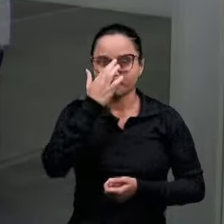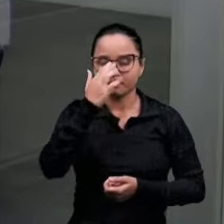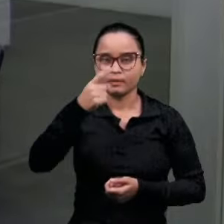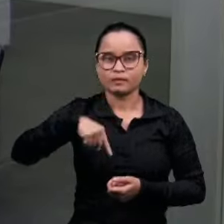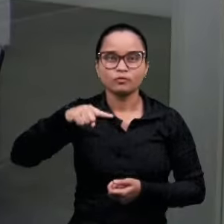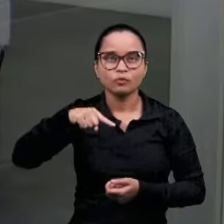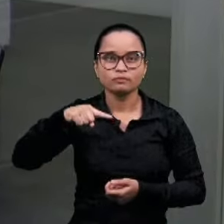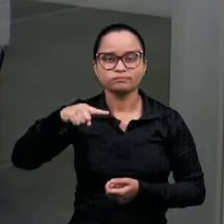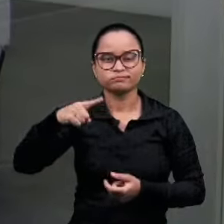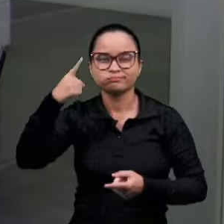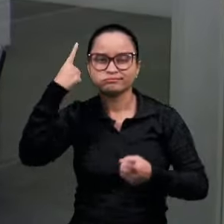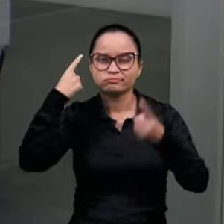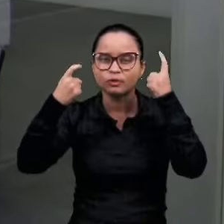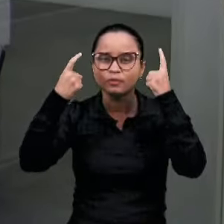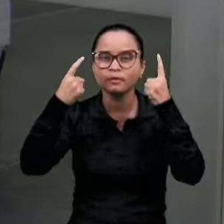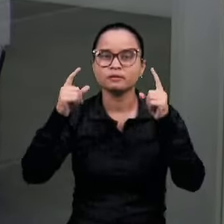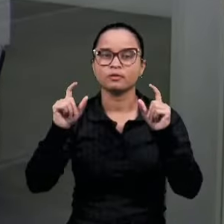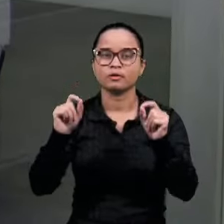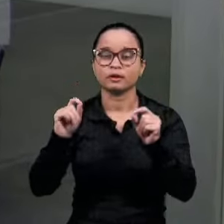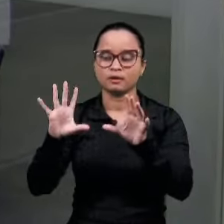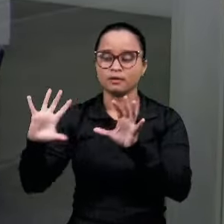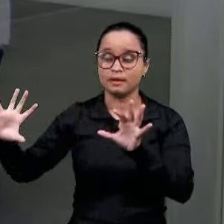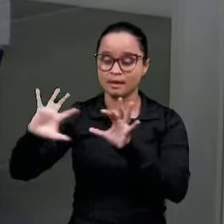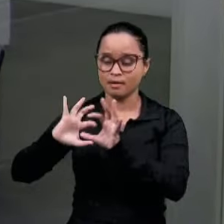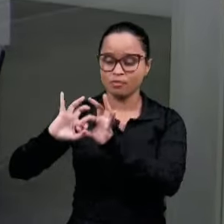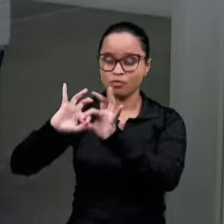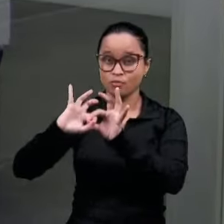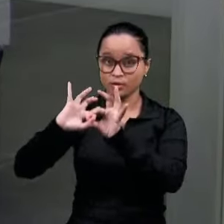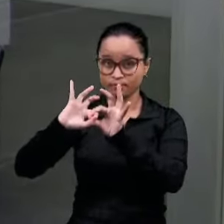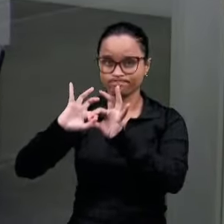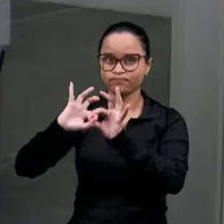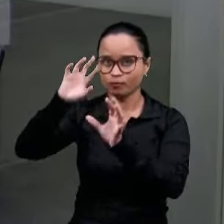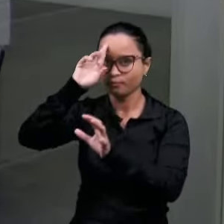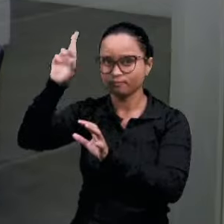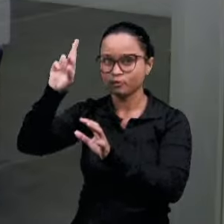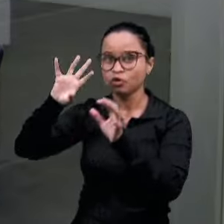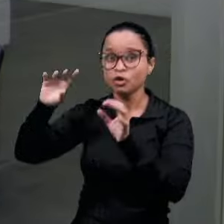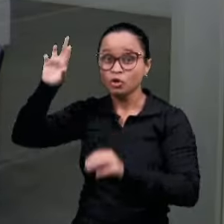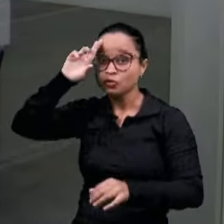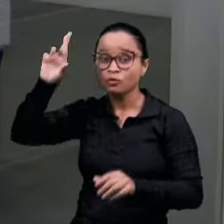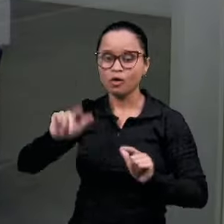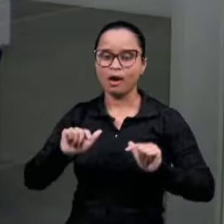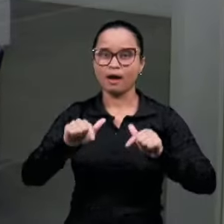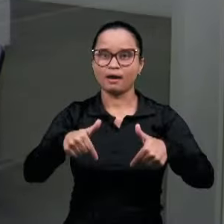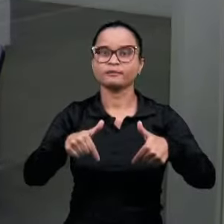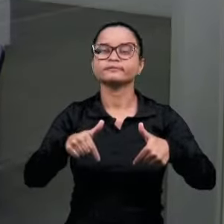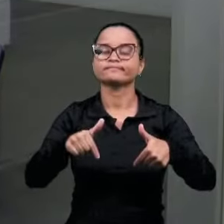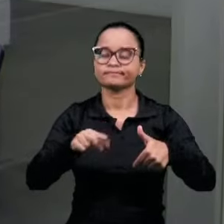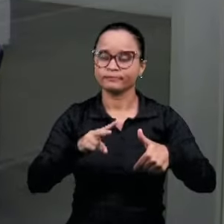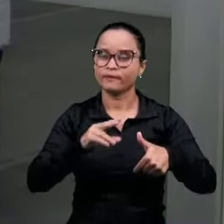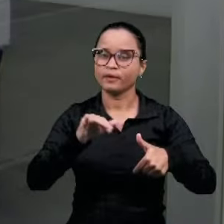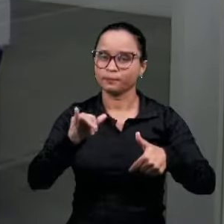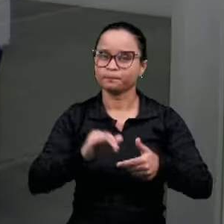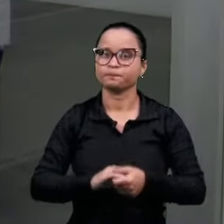ser em manter a comunhão com o Senhor e deixa que o Senhor faz o resto. Eu posso dizer